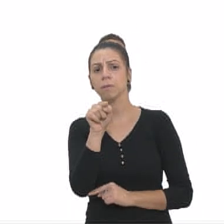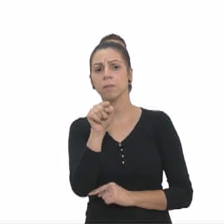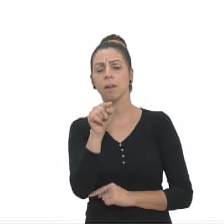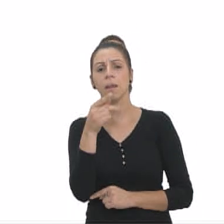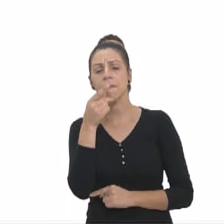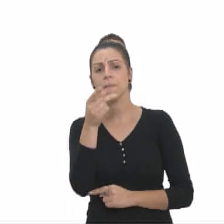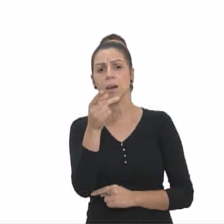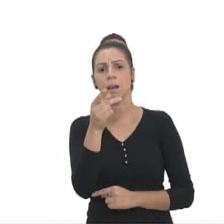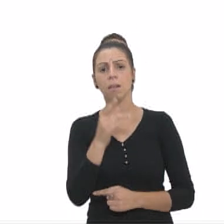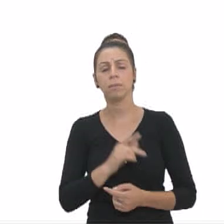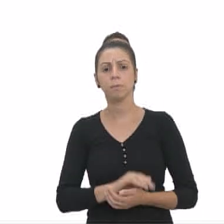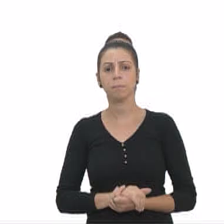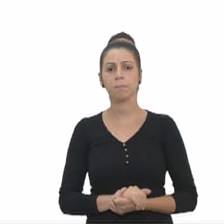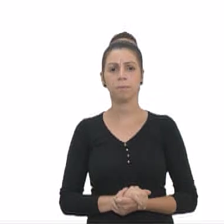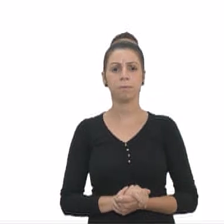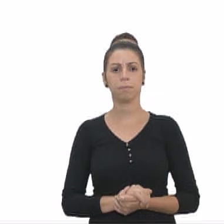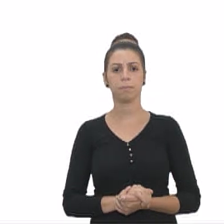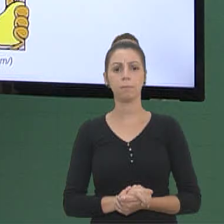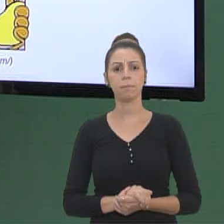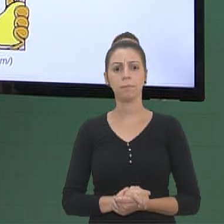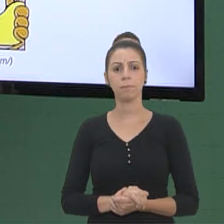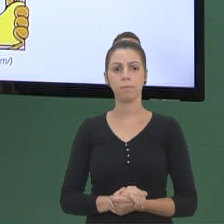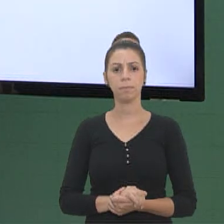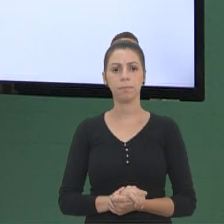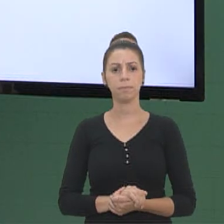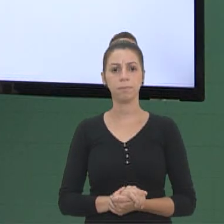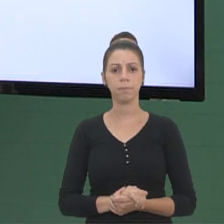vayas, regressa.